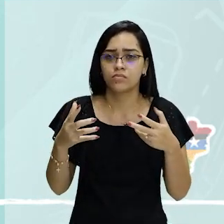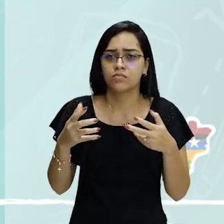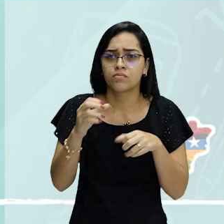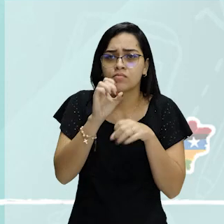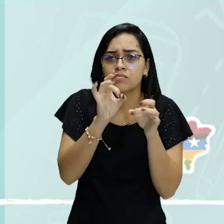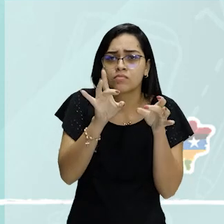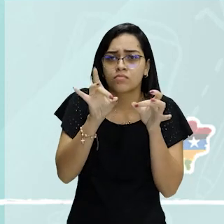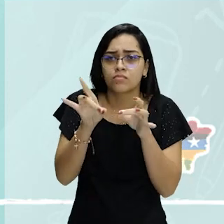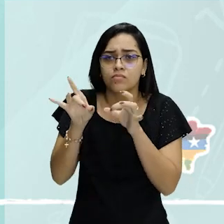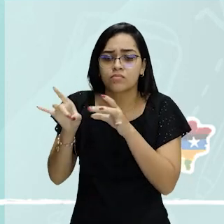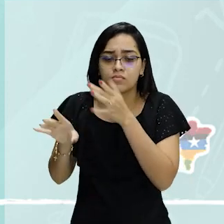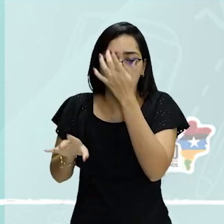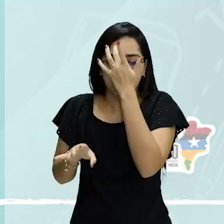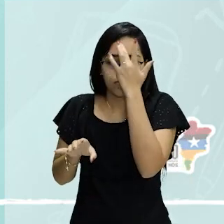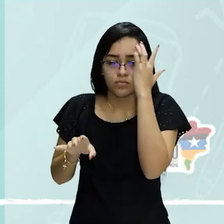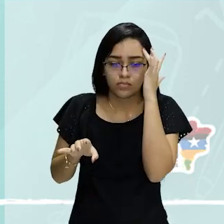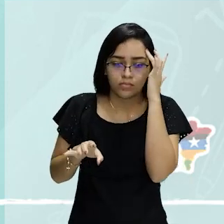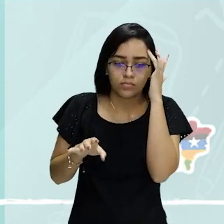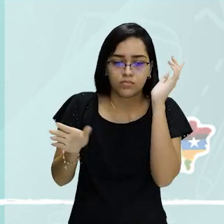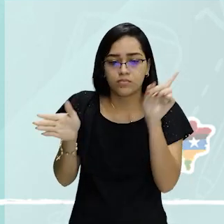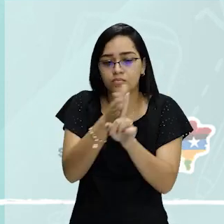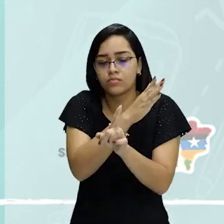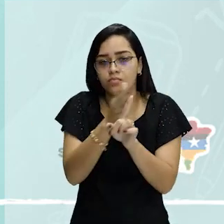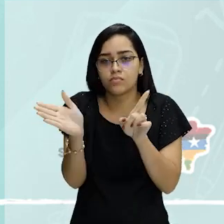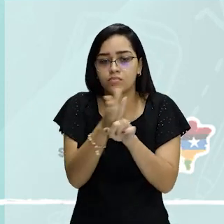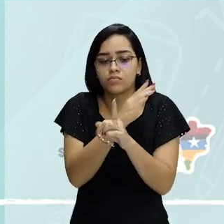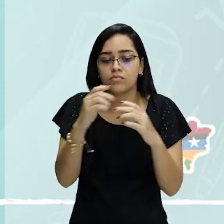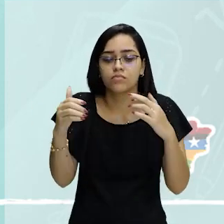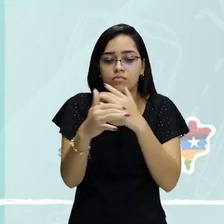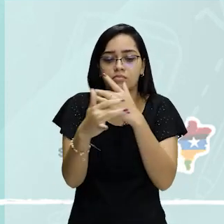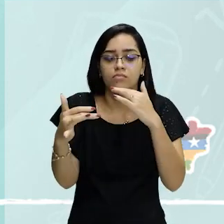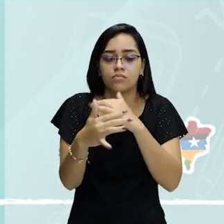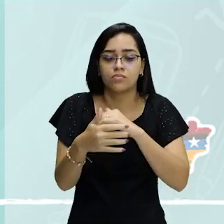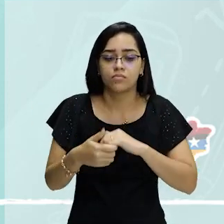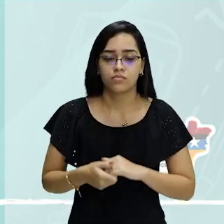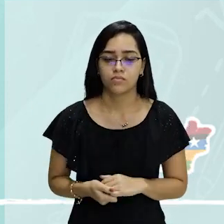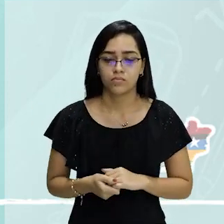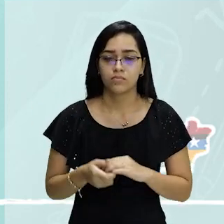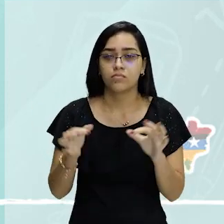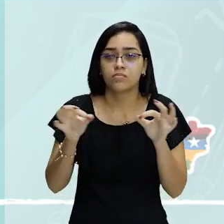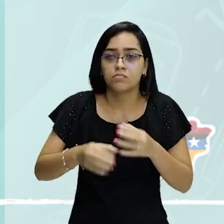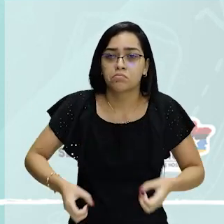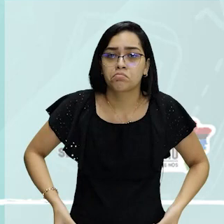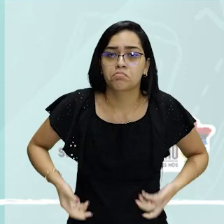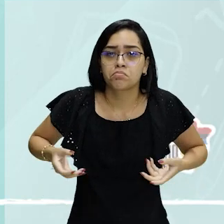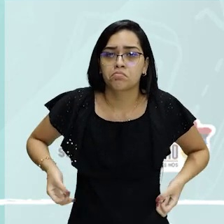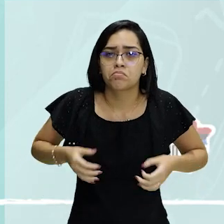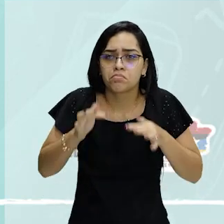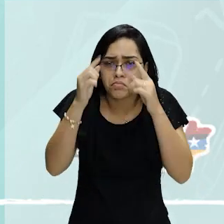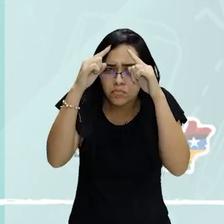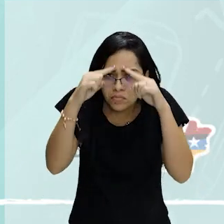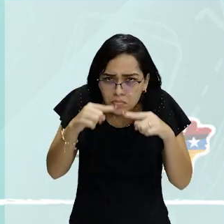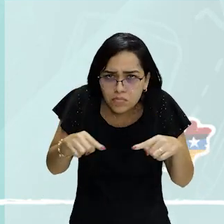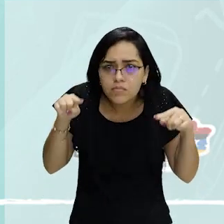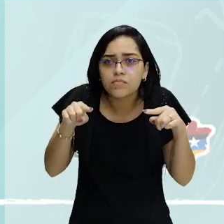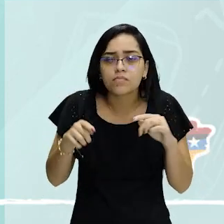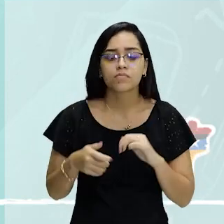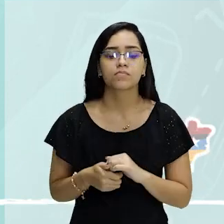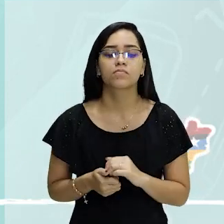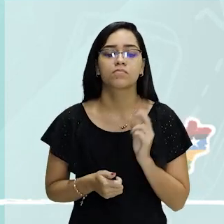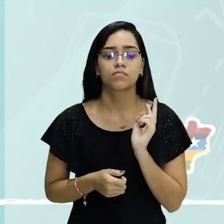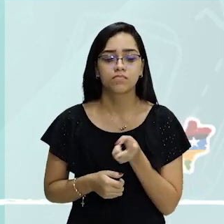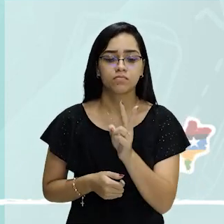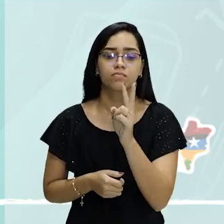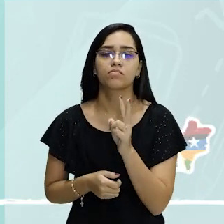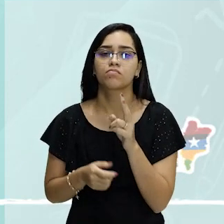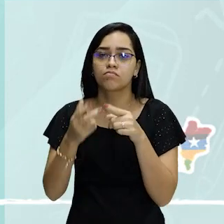vergastado pelos homens, linchado nas grandes cidades, esbulhado até o último tostão, humilhado até o pó, sempre,